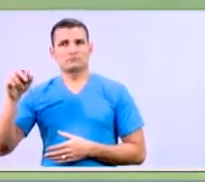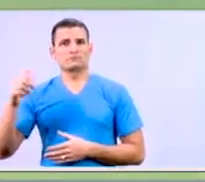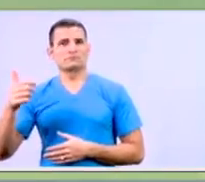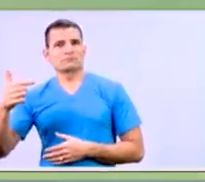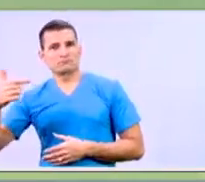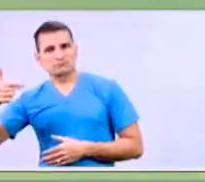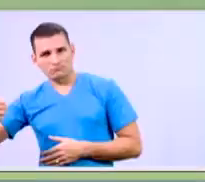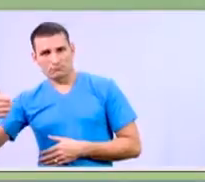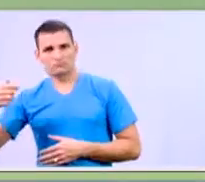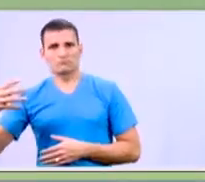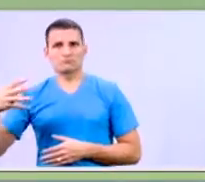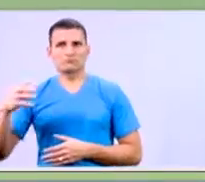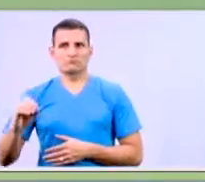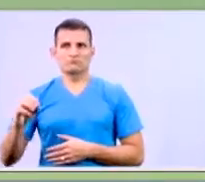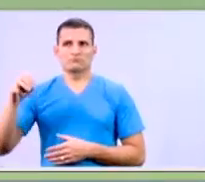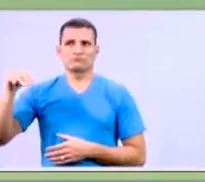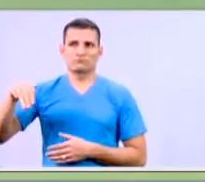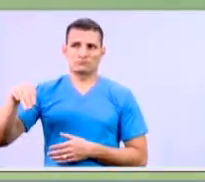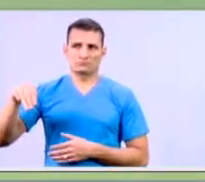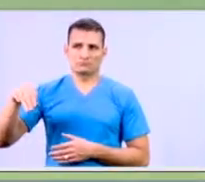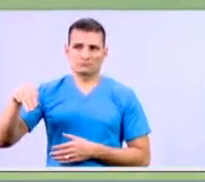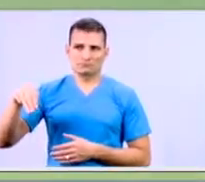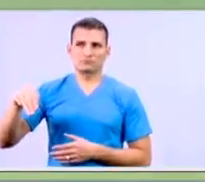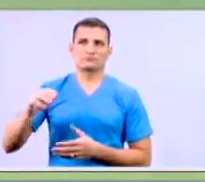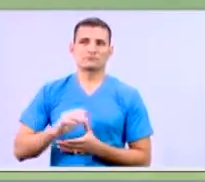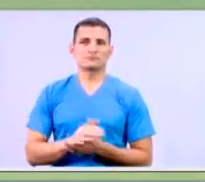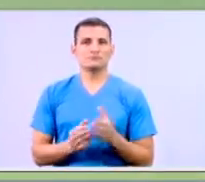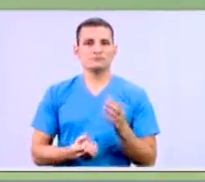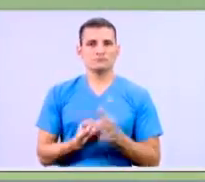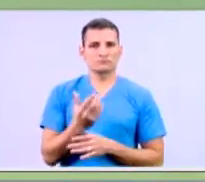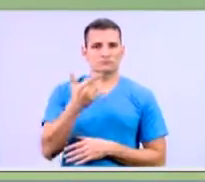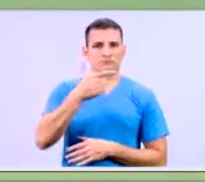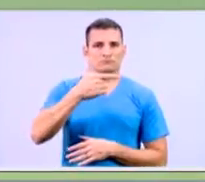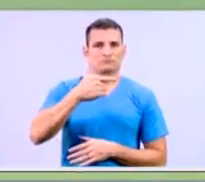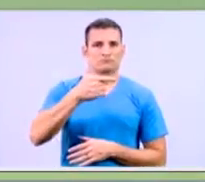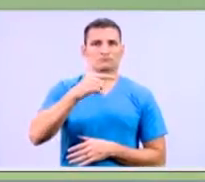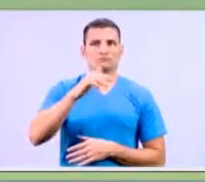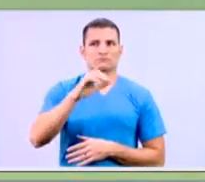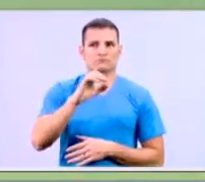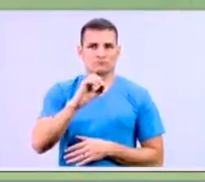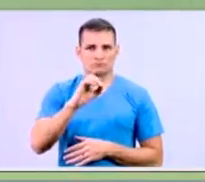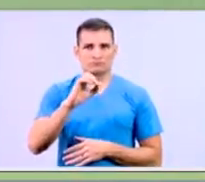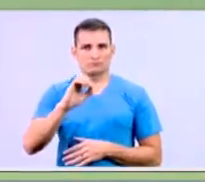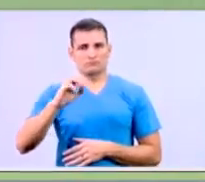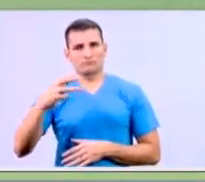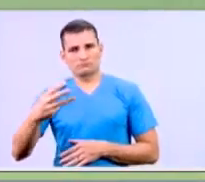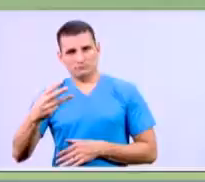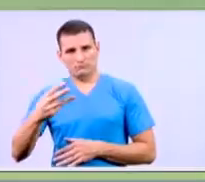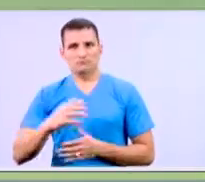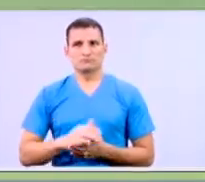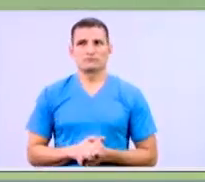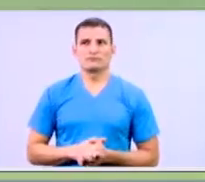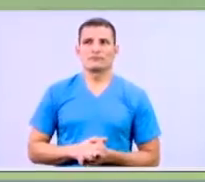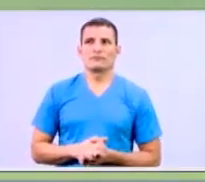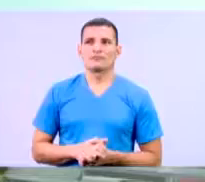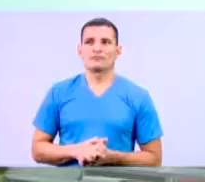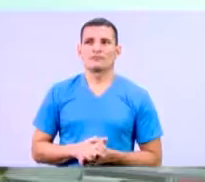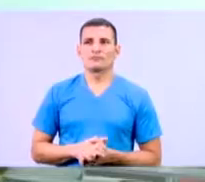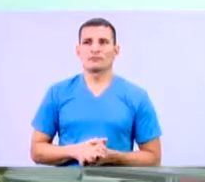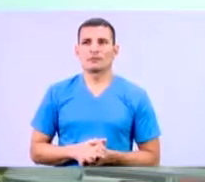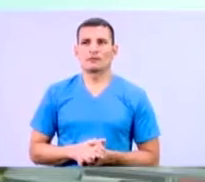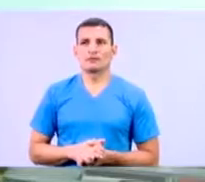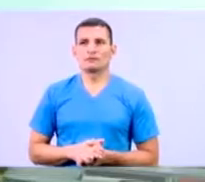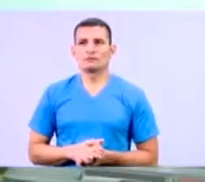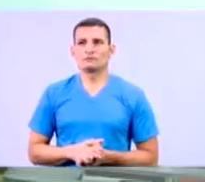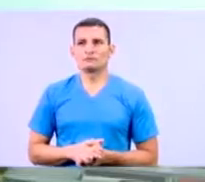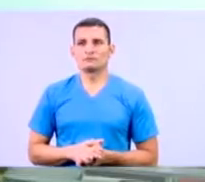802.11b, afinal trabalha na mesma frequência, e foi lançado em 2003. Ou seja, que a gente vê uma combinação aí de o que tinha de